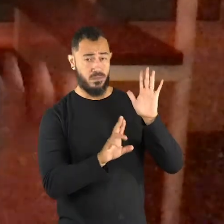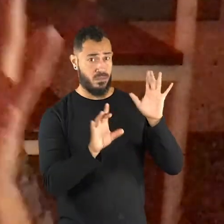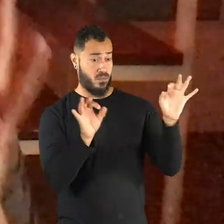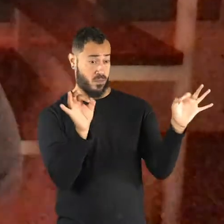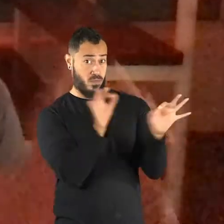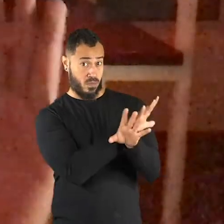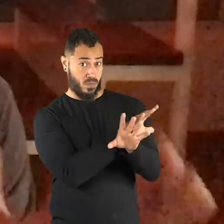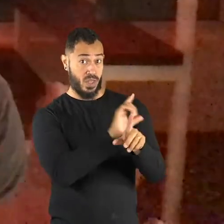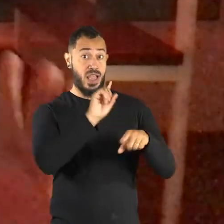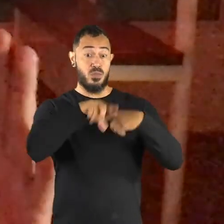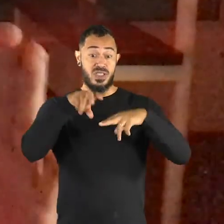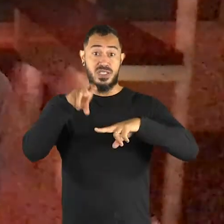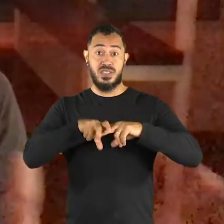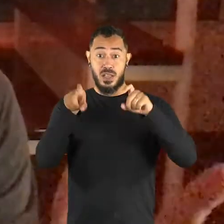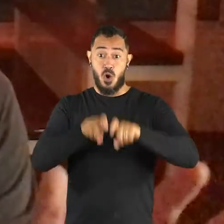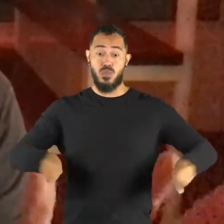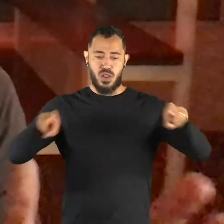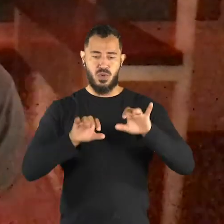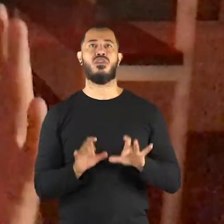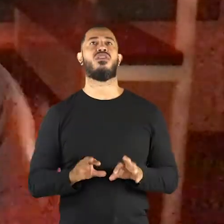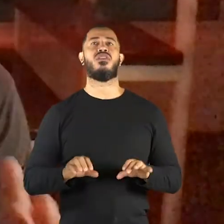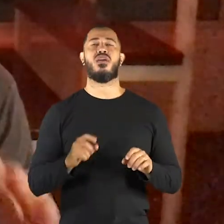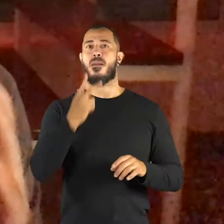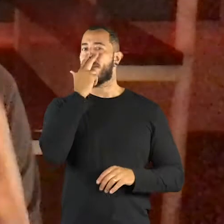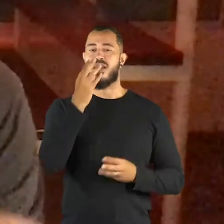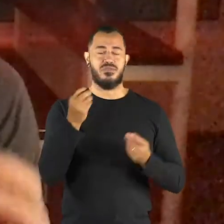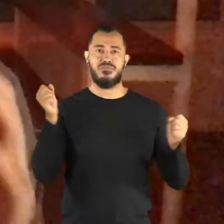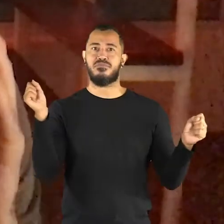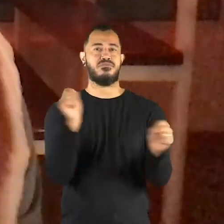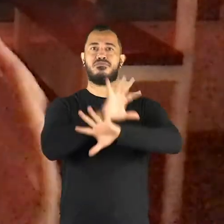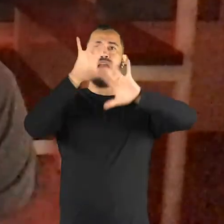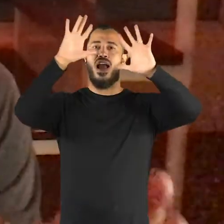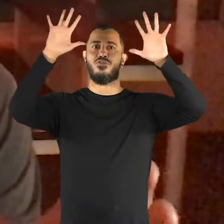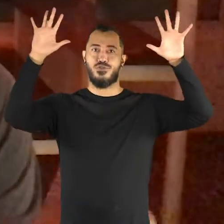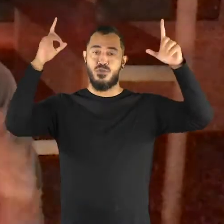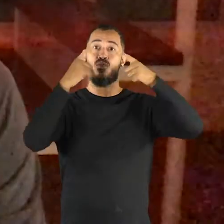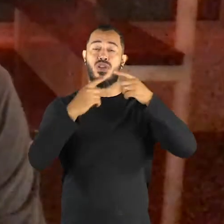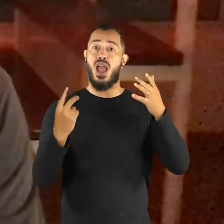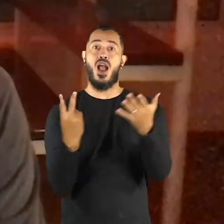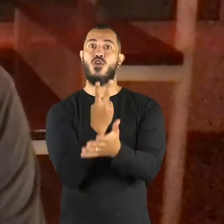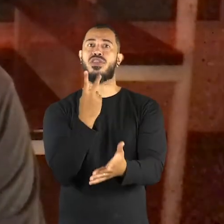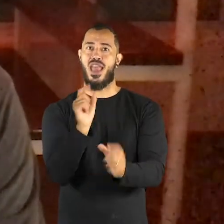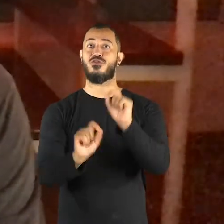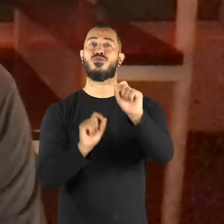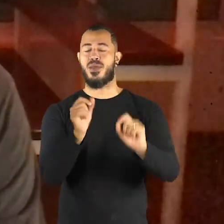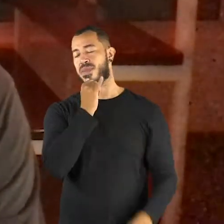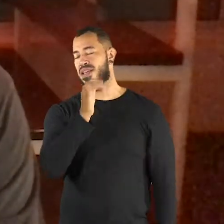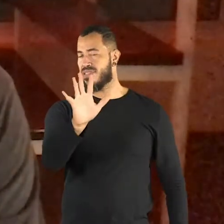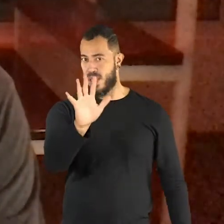gente senta no computador, é mágico. É onde a mágica realmente acontece. Por exemplo, no